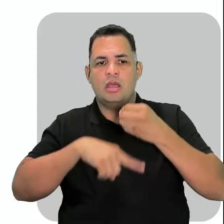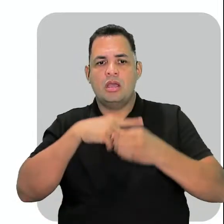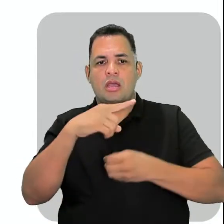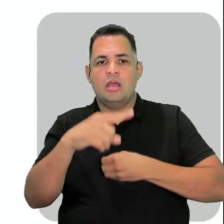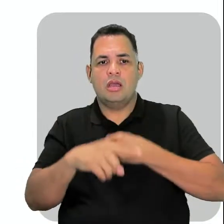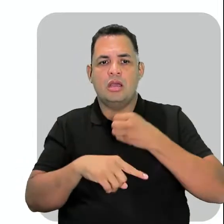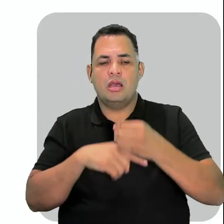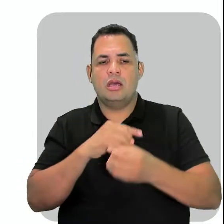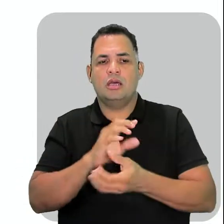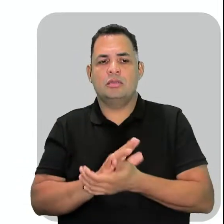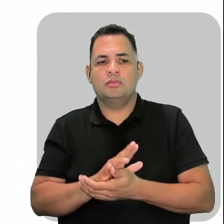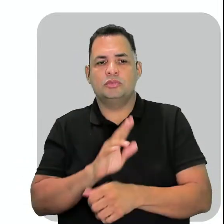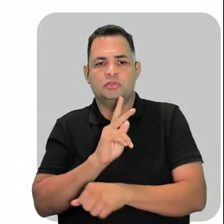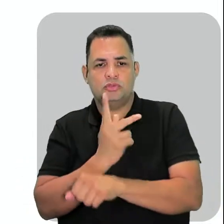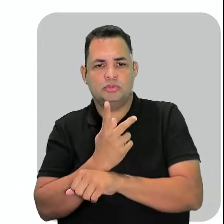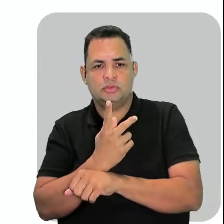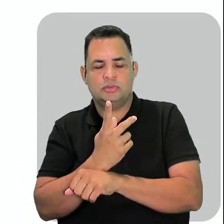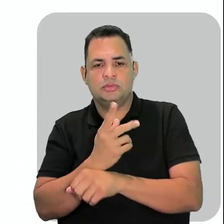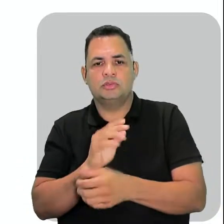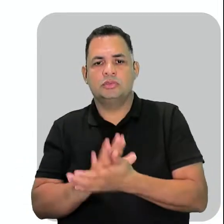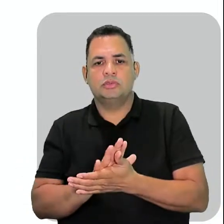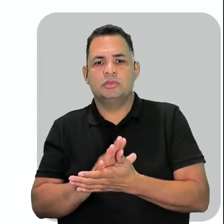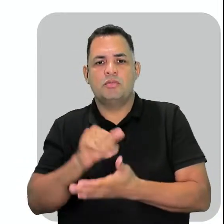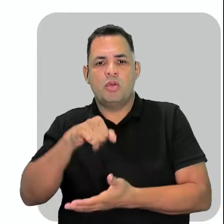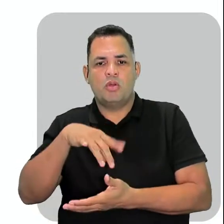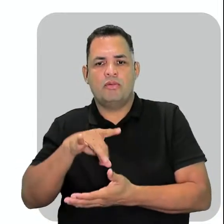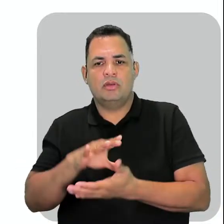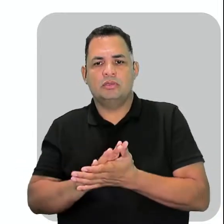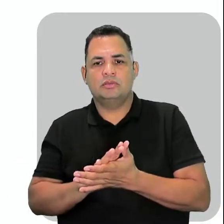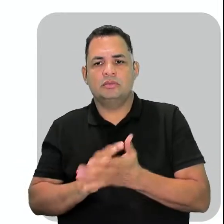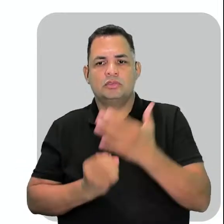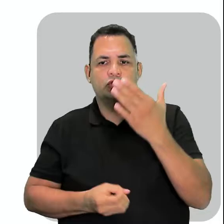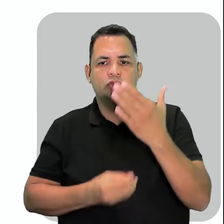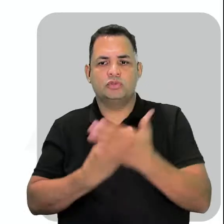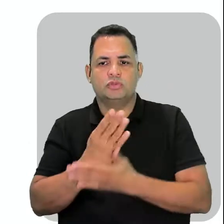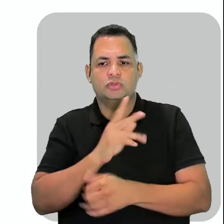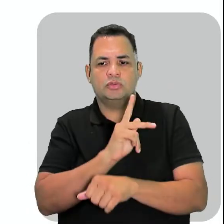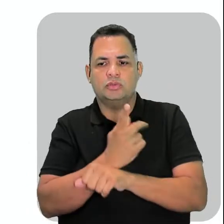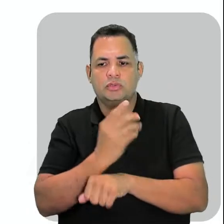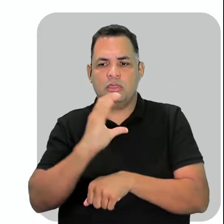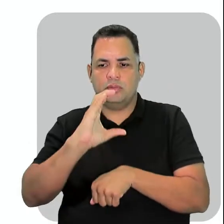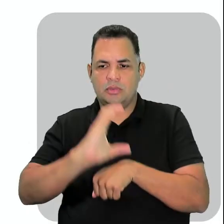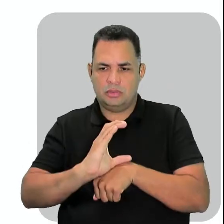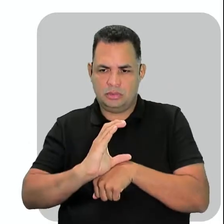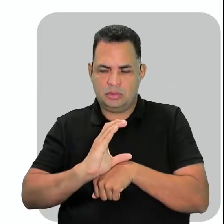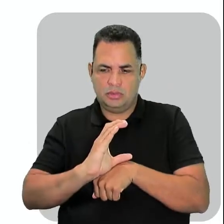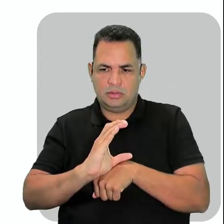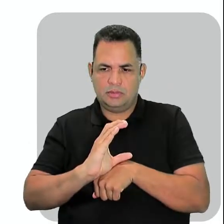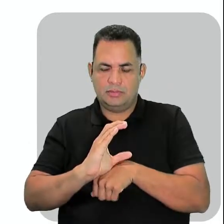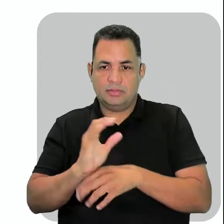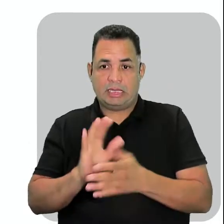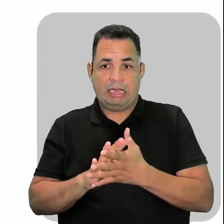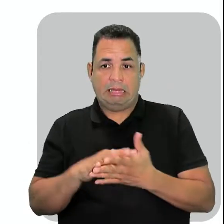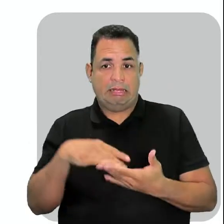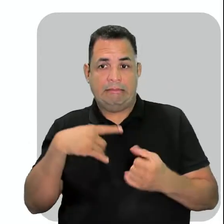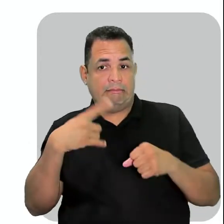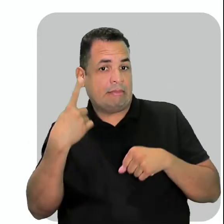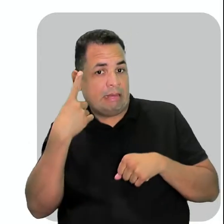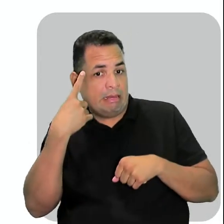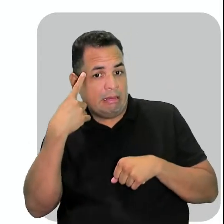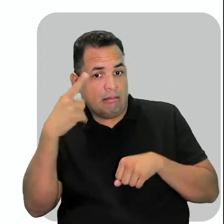radical monovalente derivado de hidrocarboneto. Por favor, não surtem. Quando a gente